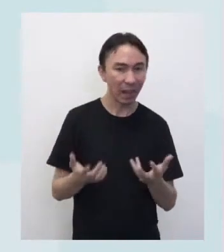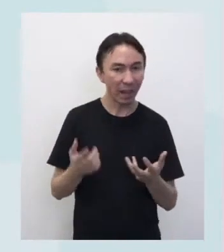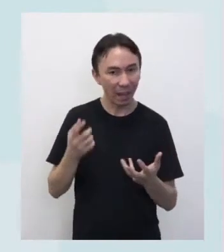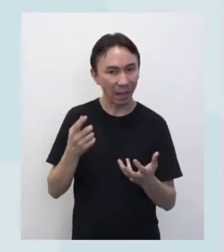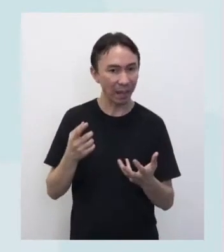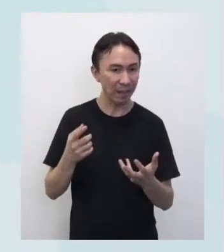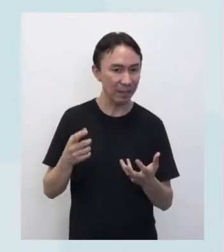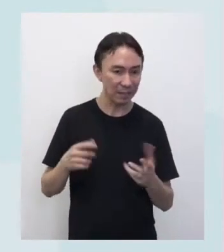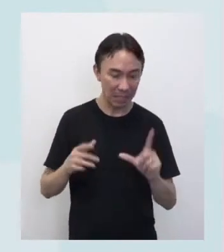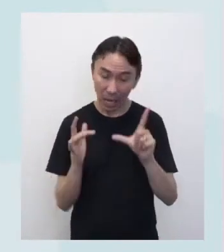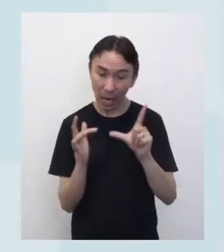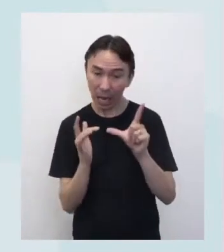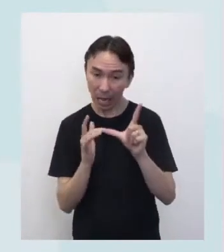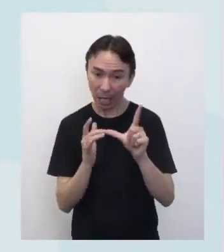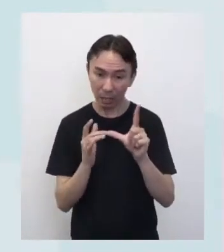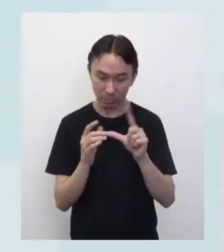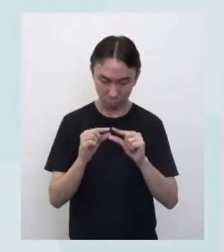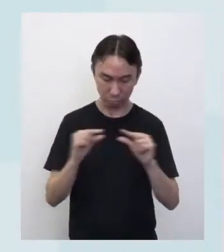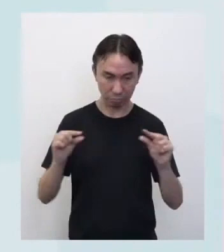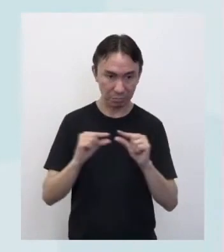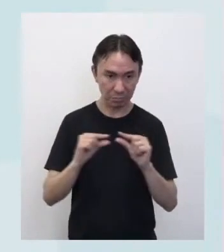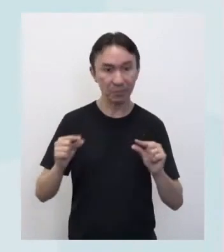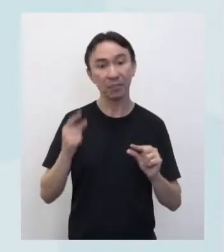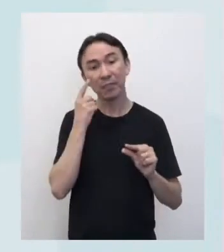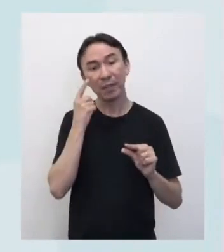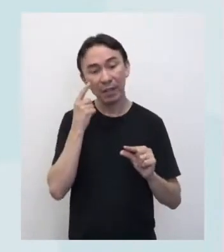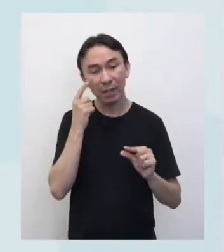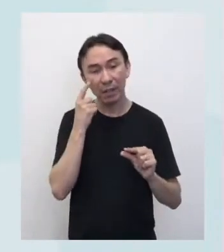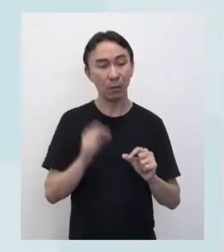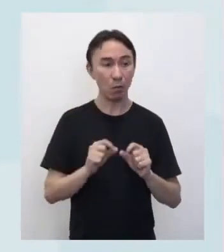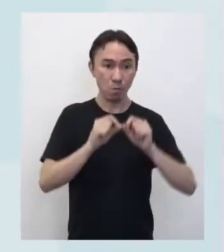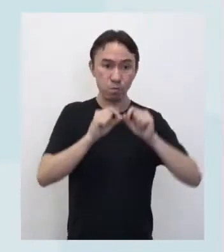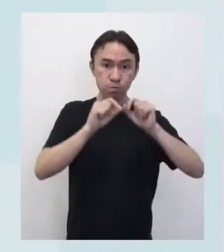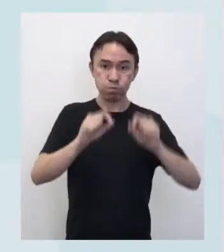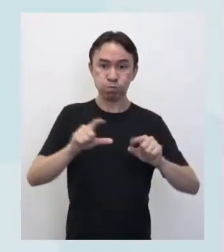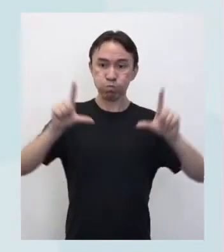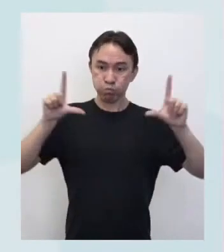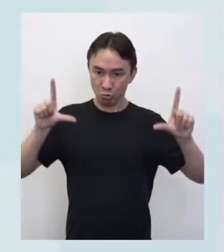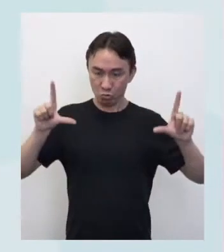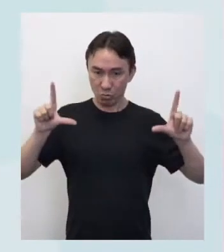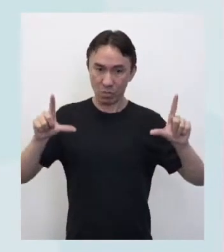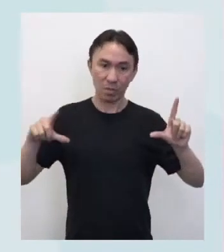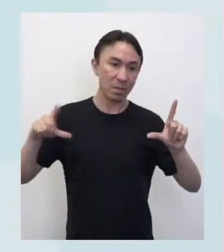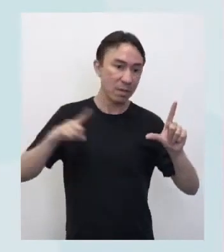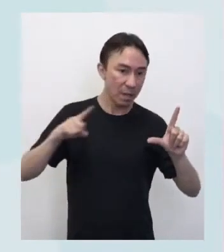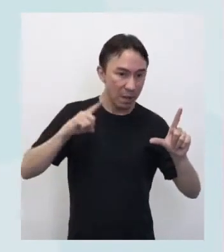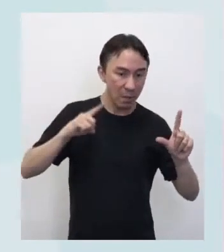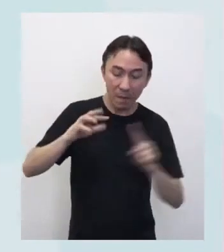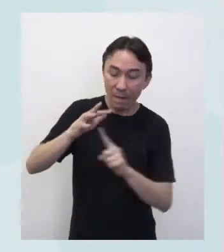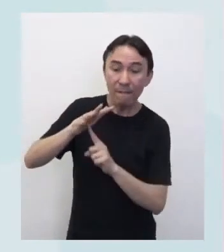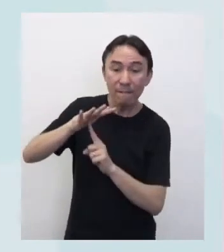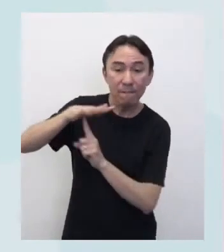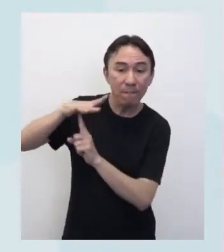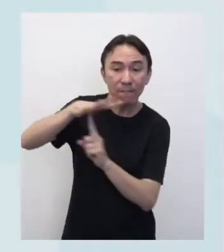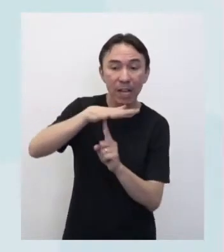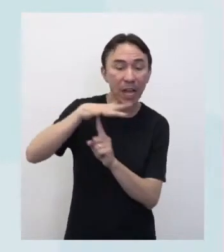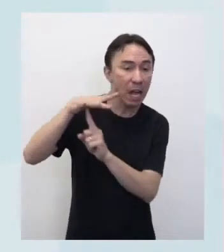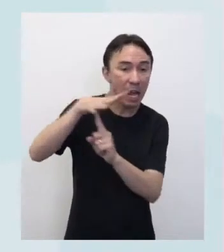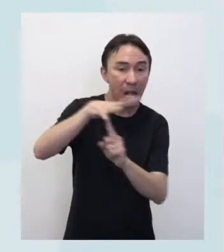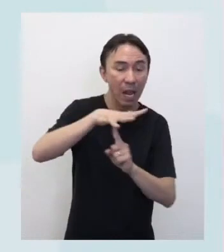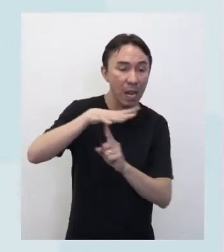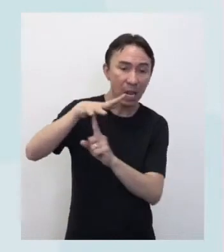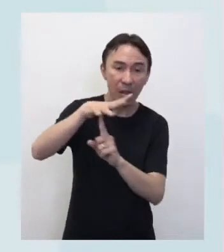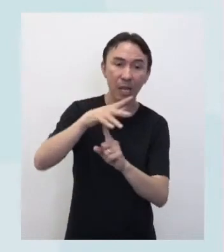essa aula e acessar o link para ver a imagem um pouco maior, nós temos aí uma feira que acontecia aí no